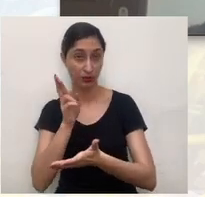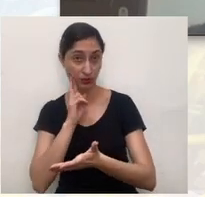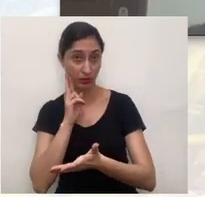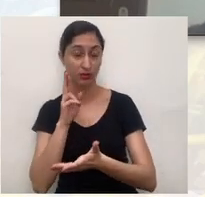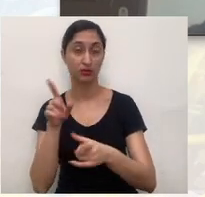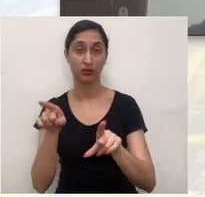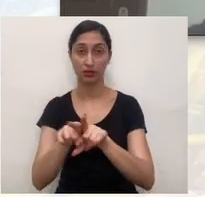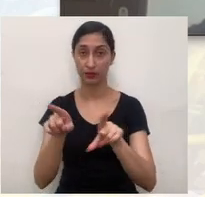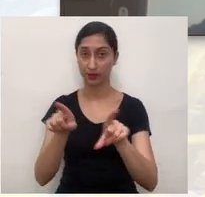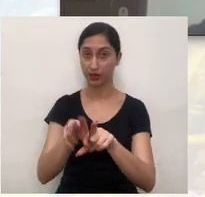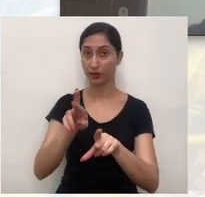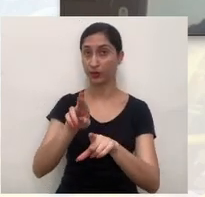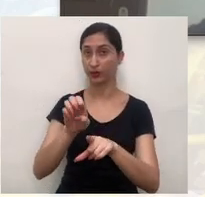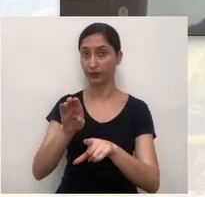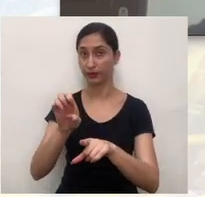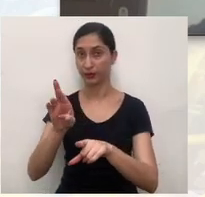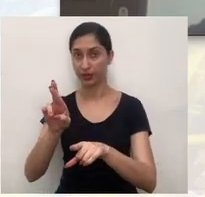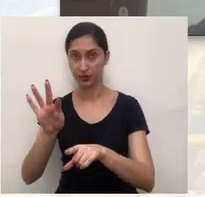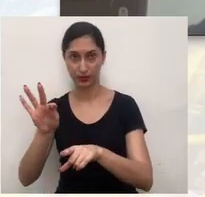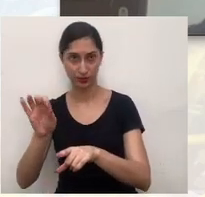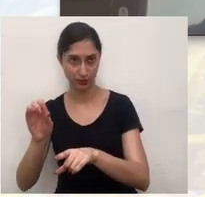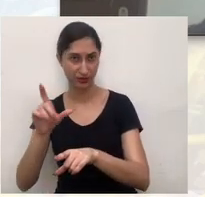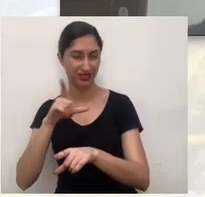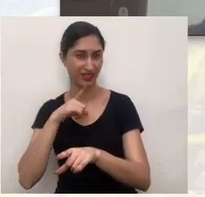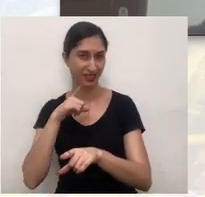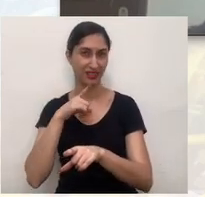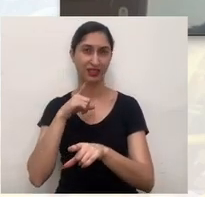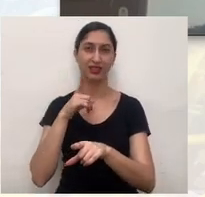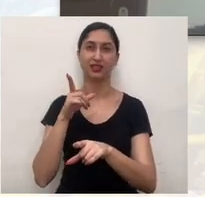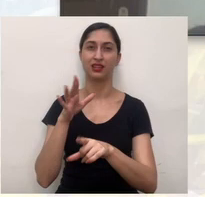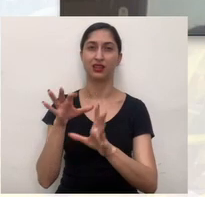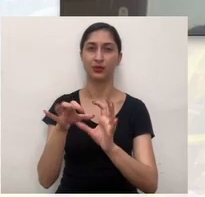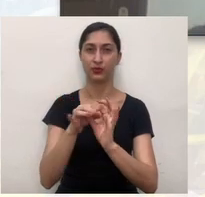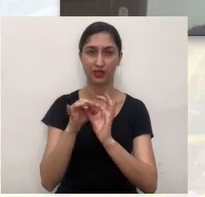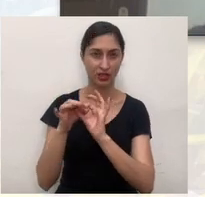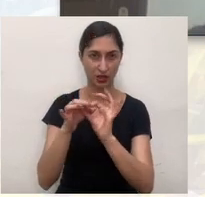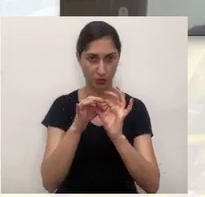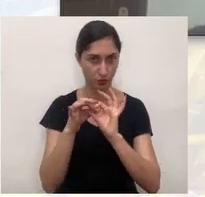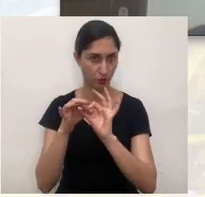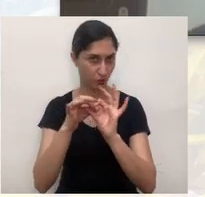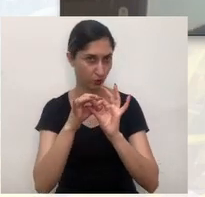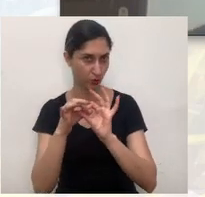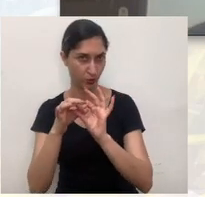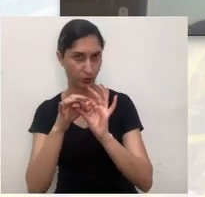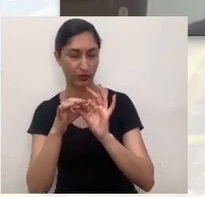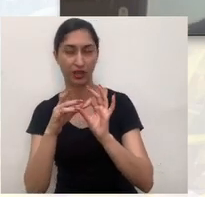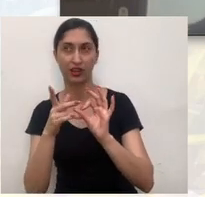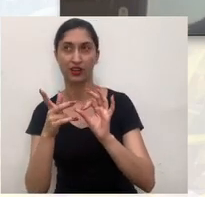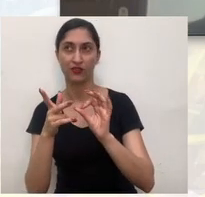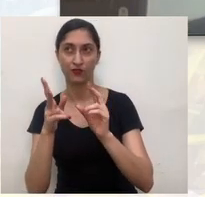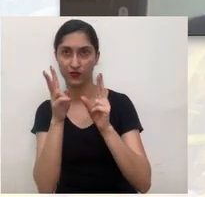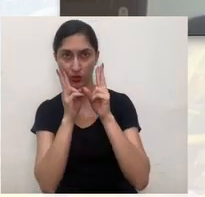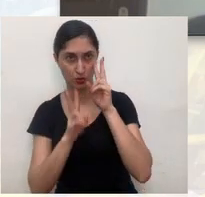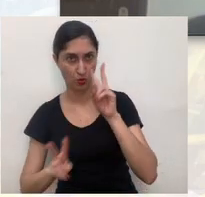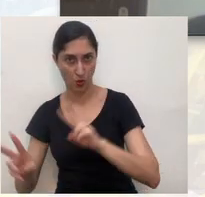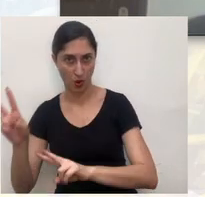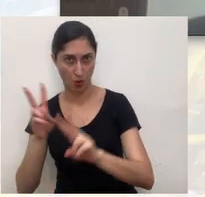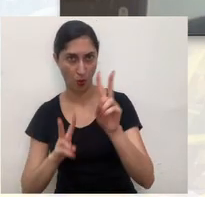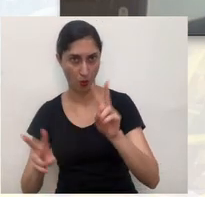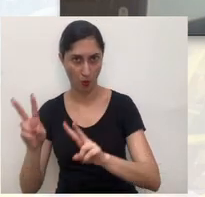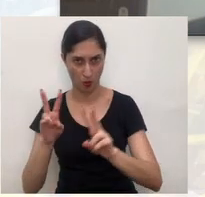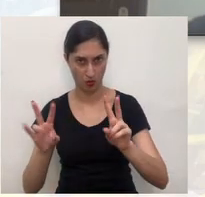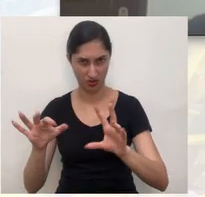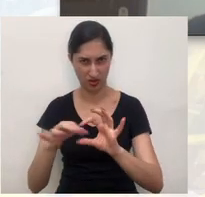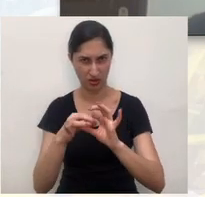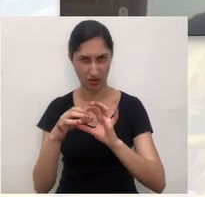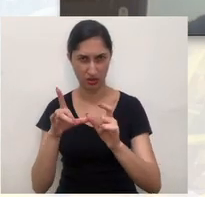pelo Roberto perspectivas parciais com as visuais? Sim, claro. Quando havia